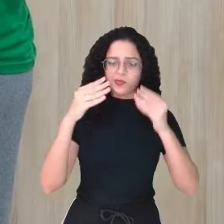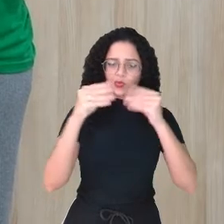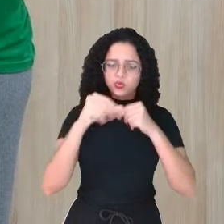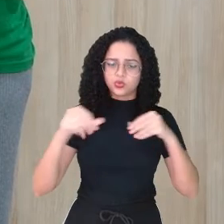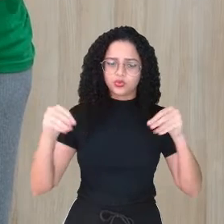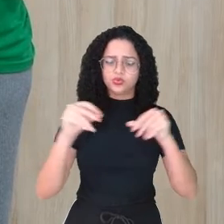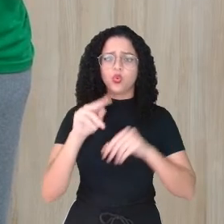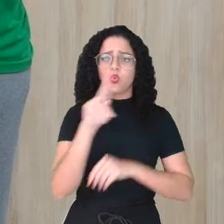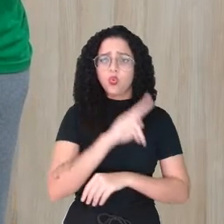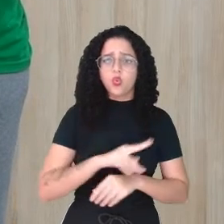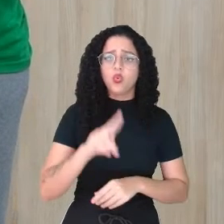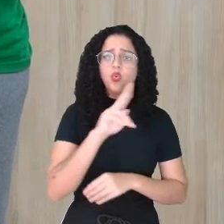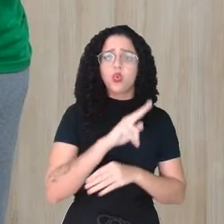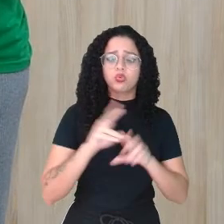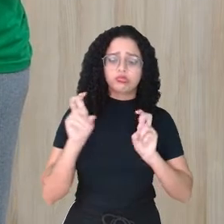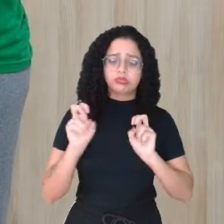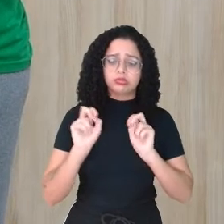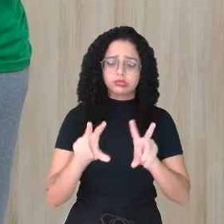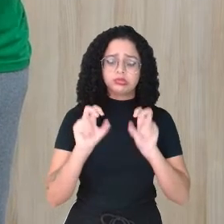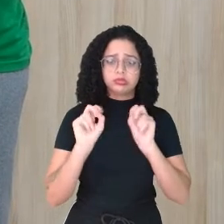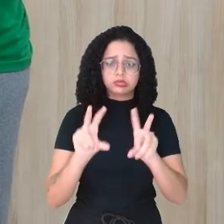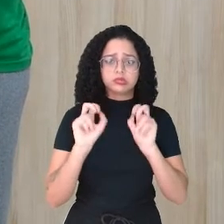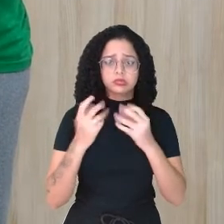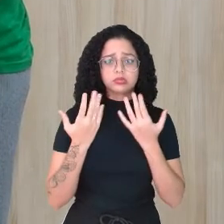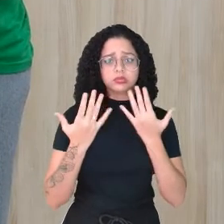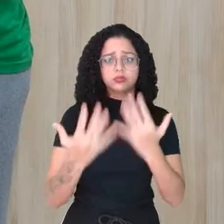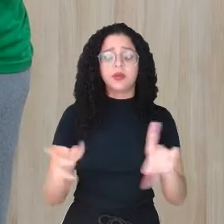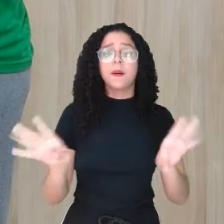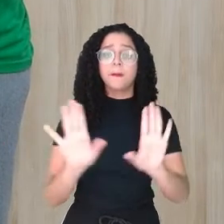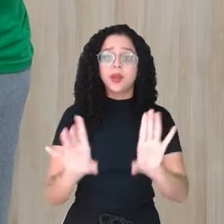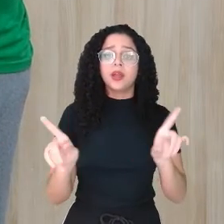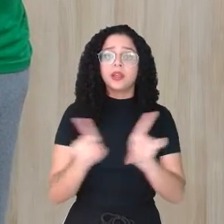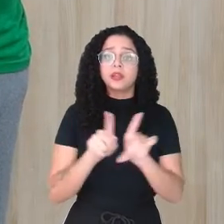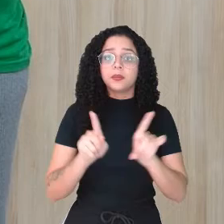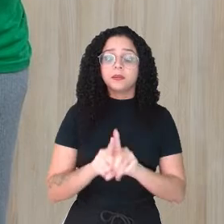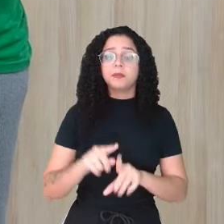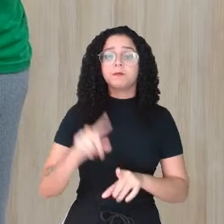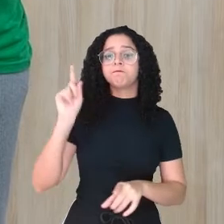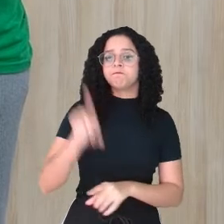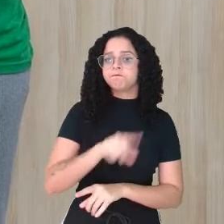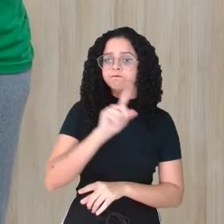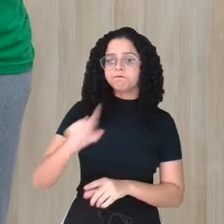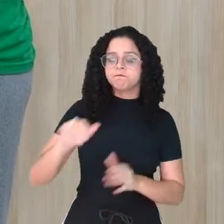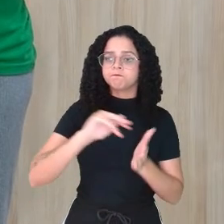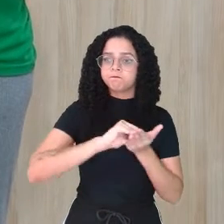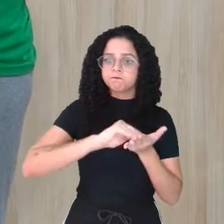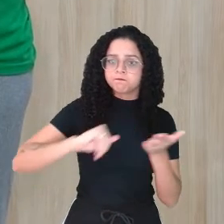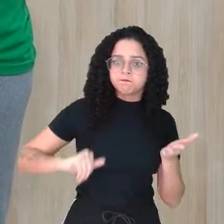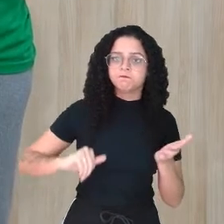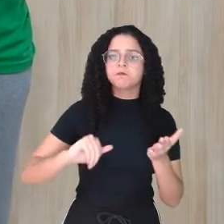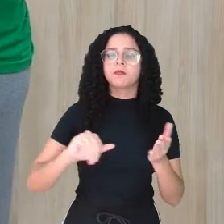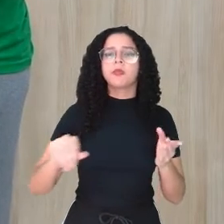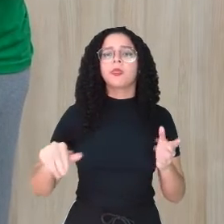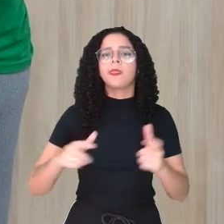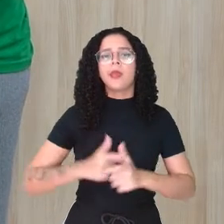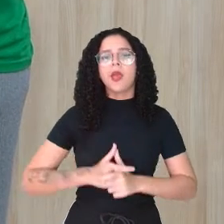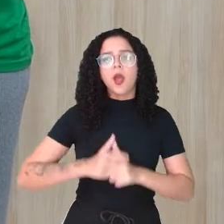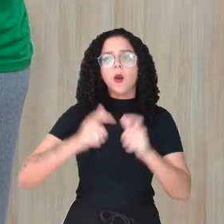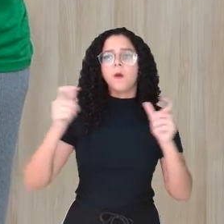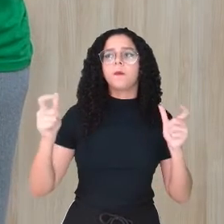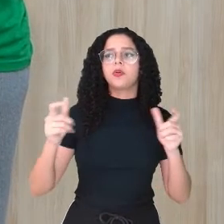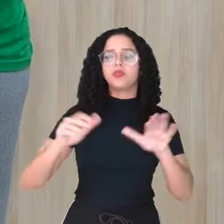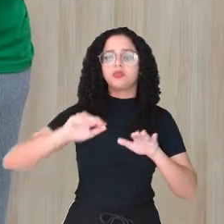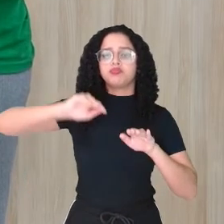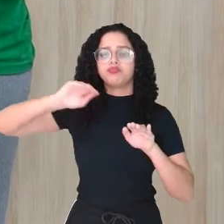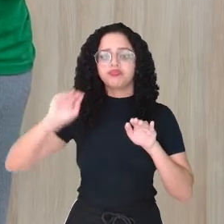uso de agrotóxicos e tudo mais, como também excluiu, né, aumentou ainda mais a